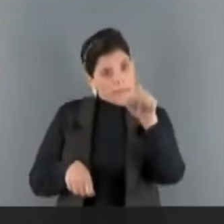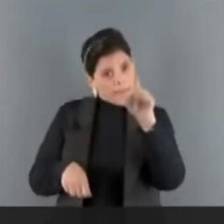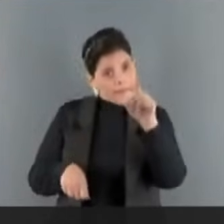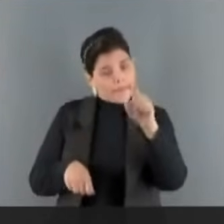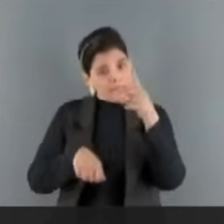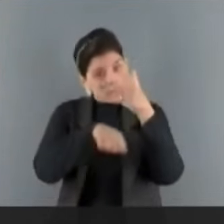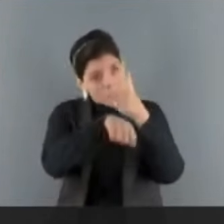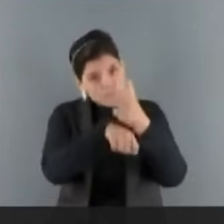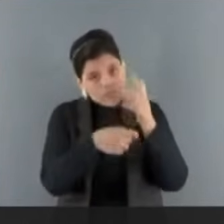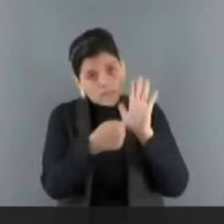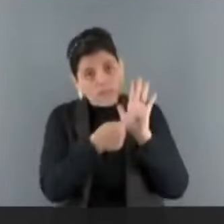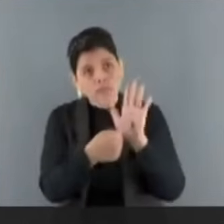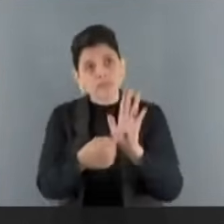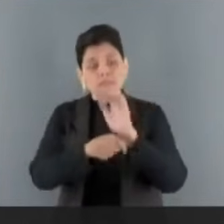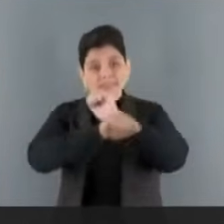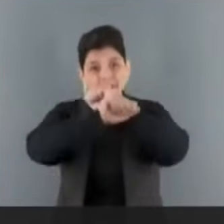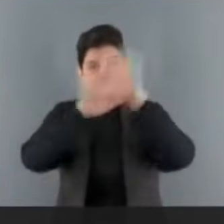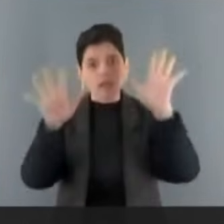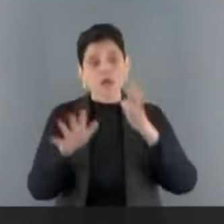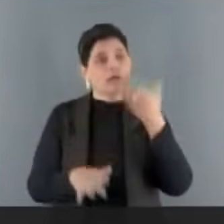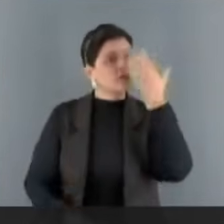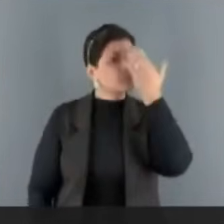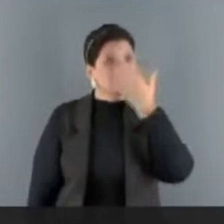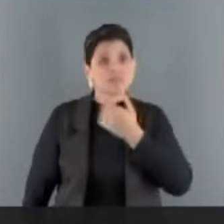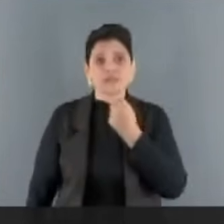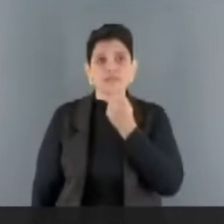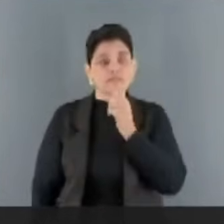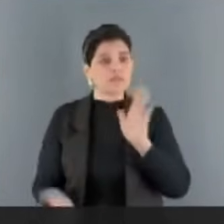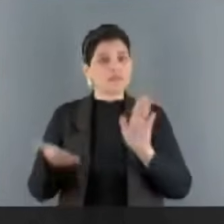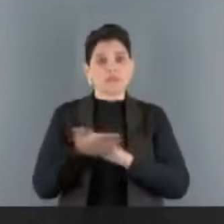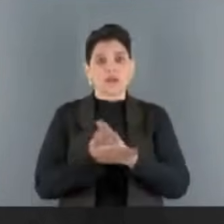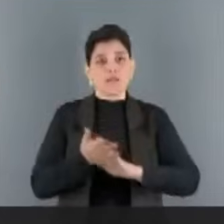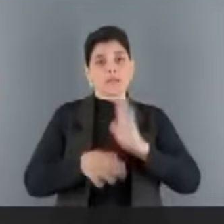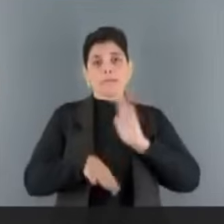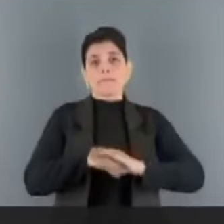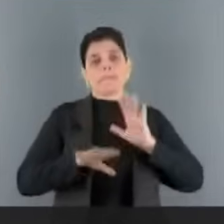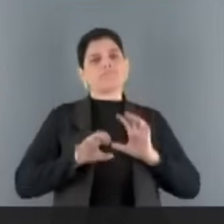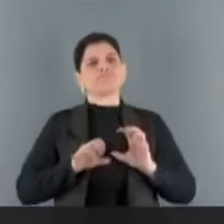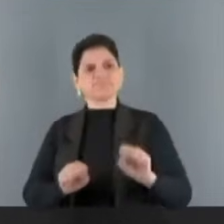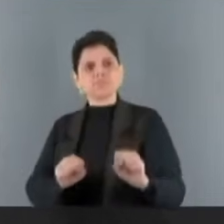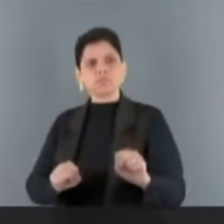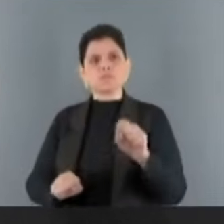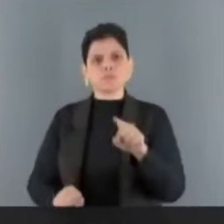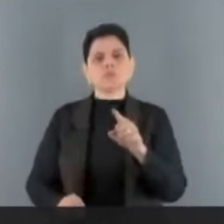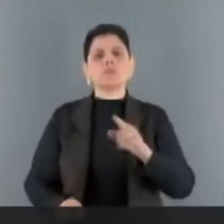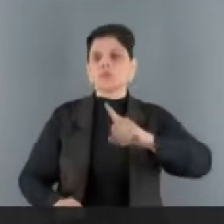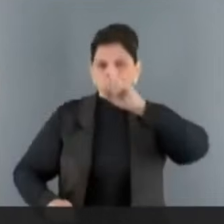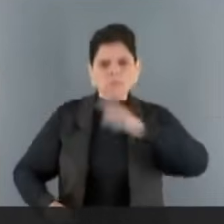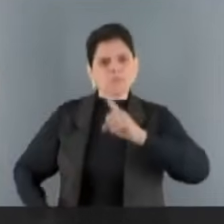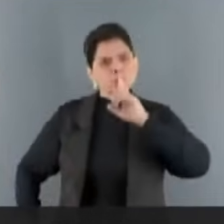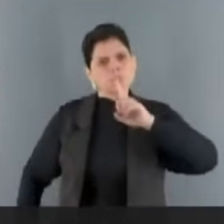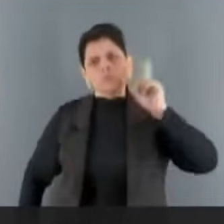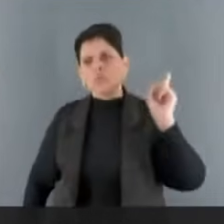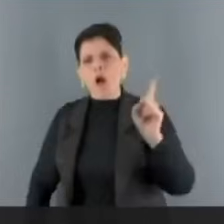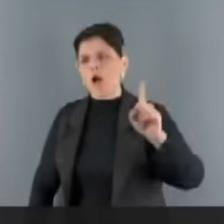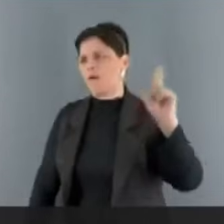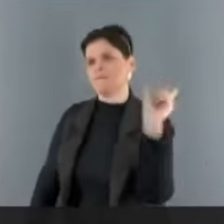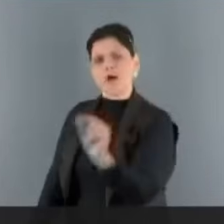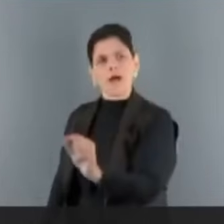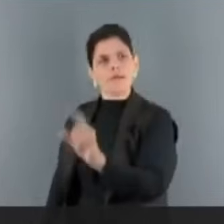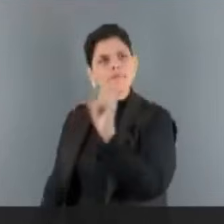uma forma muito clara, a gente não vê uma ação, digamos, mais enérgica da sua parte, né? O senhor está